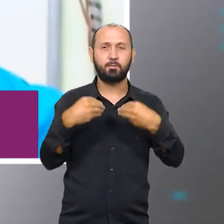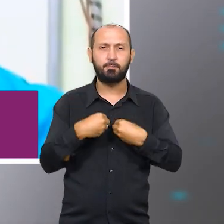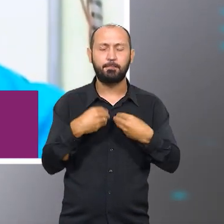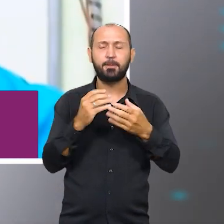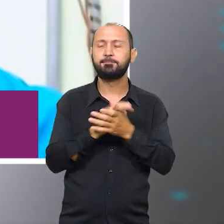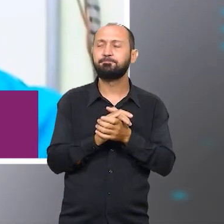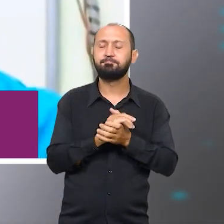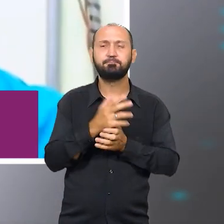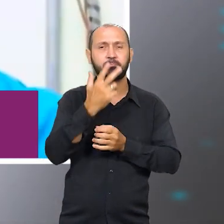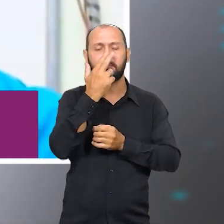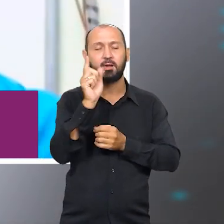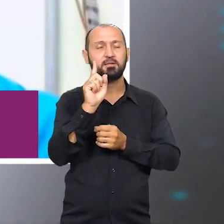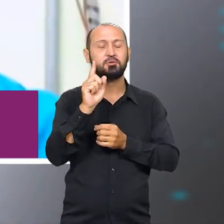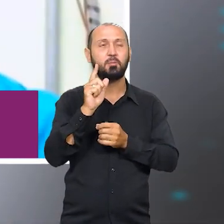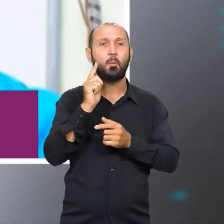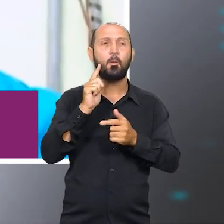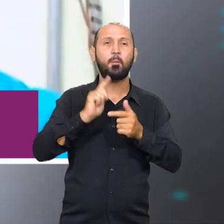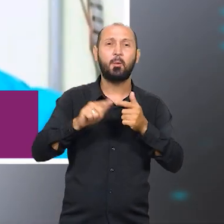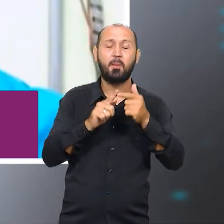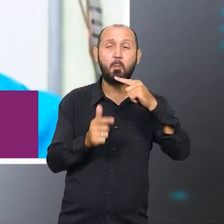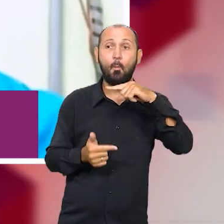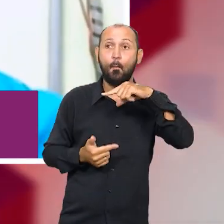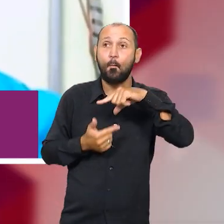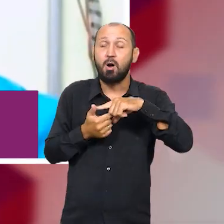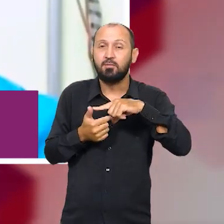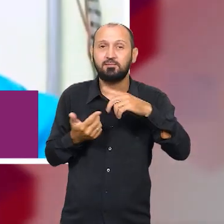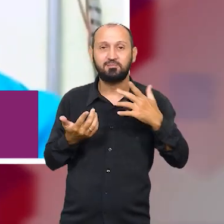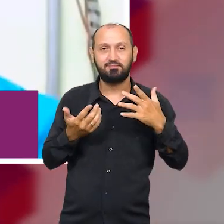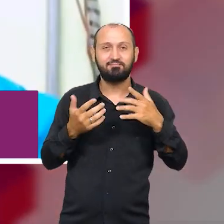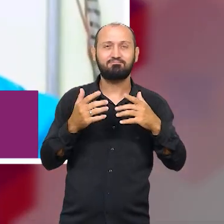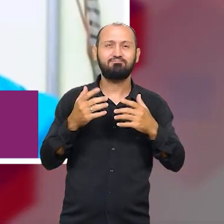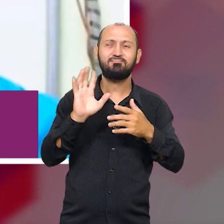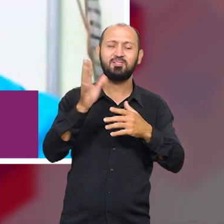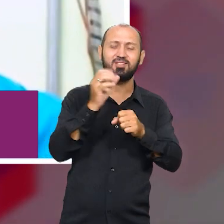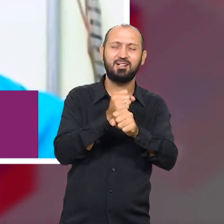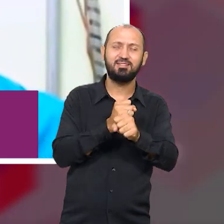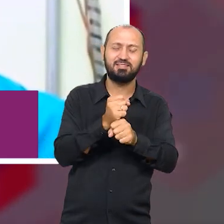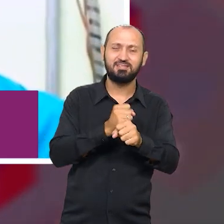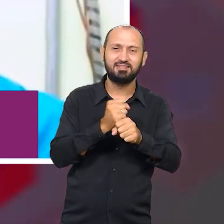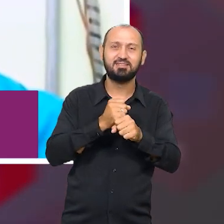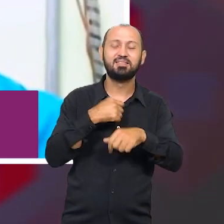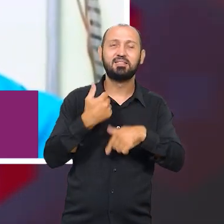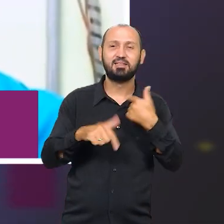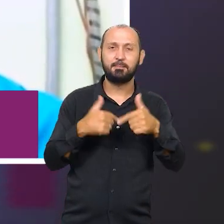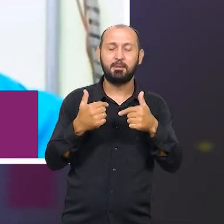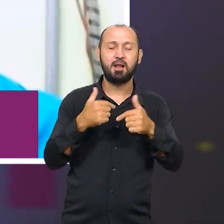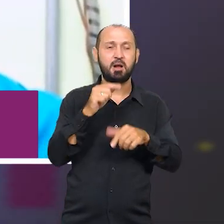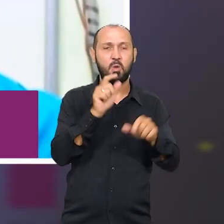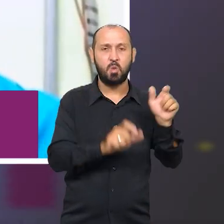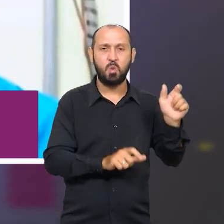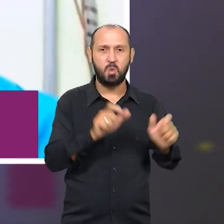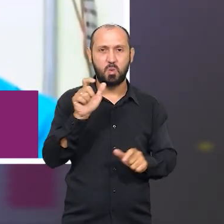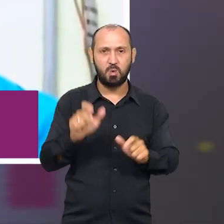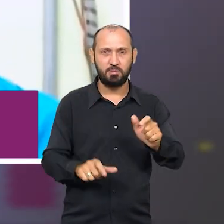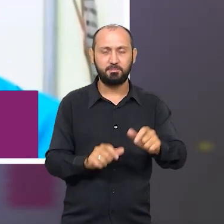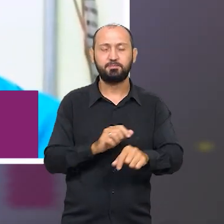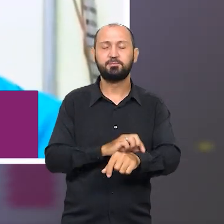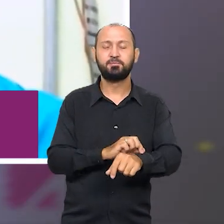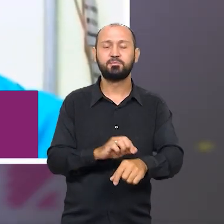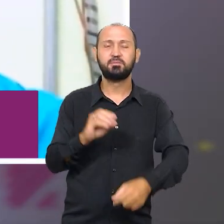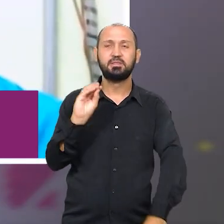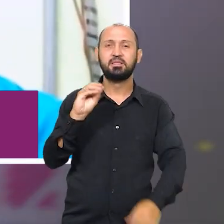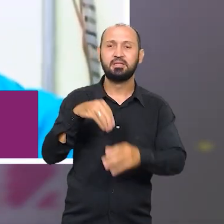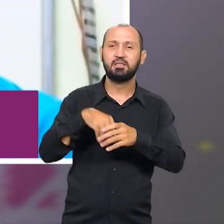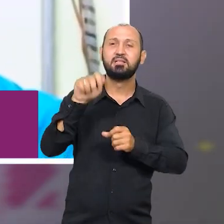sobre o autismo sem que isso seja um tabu. E você já trabalha há algum tempo com pessoas